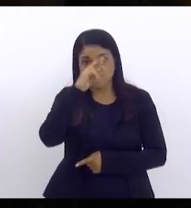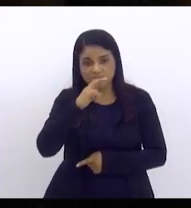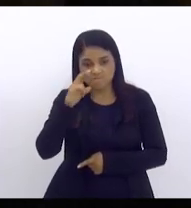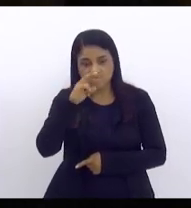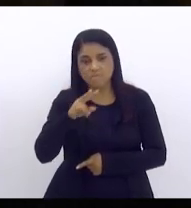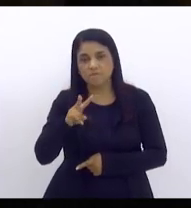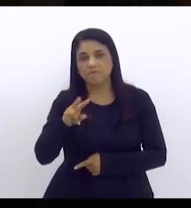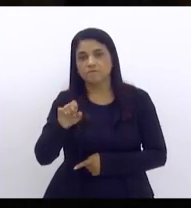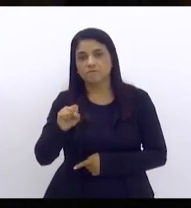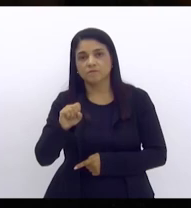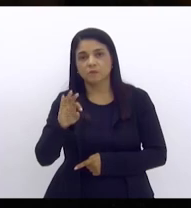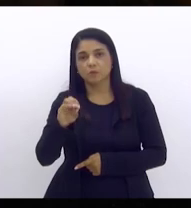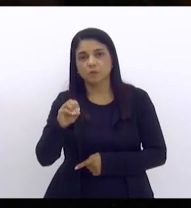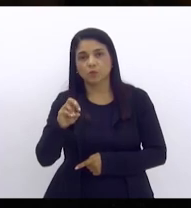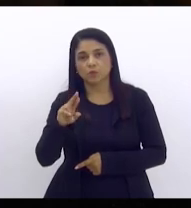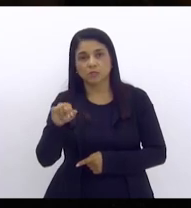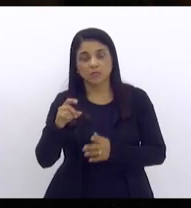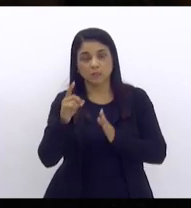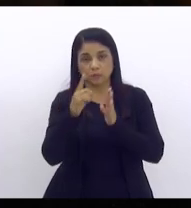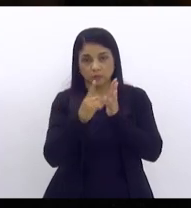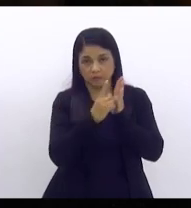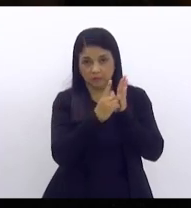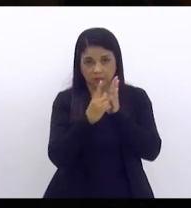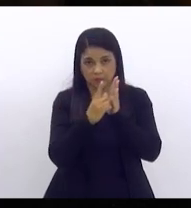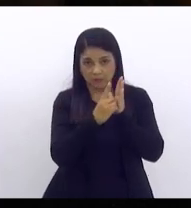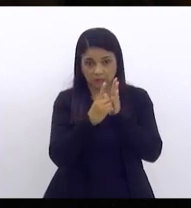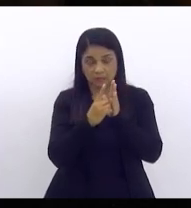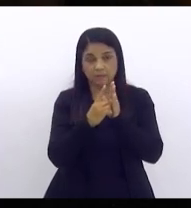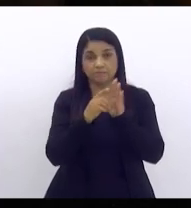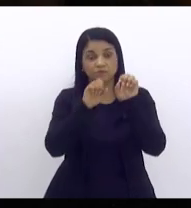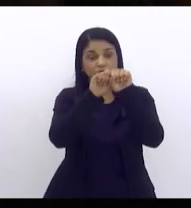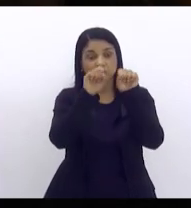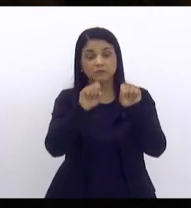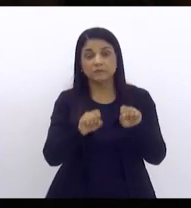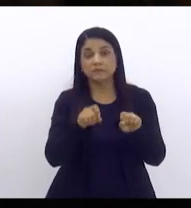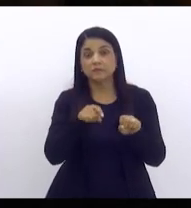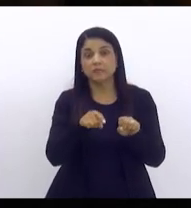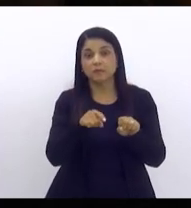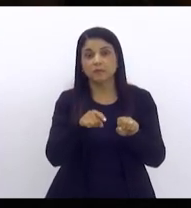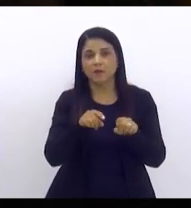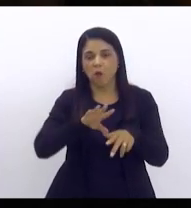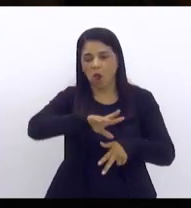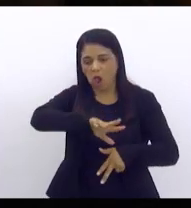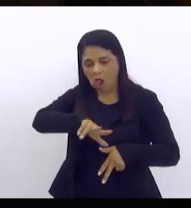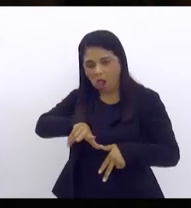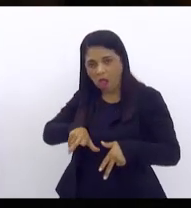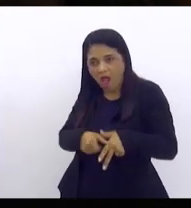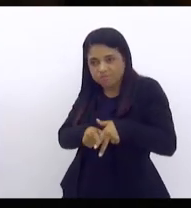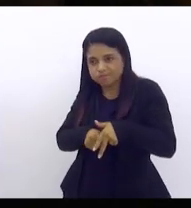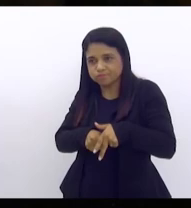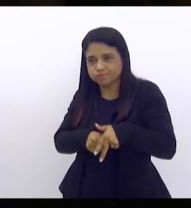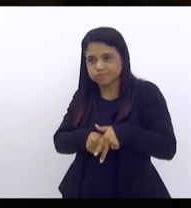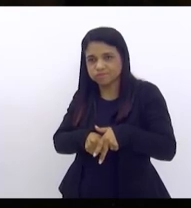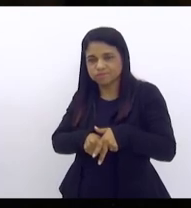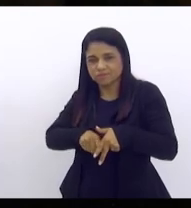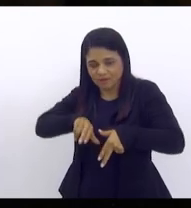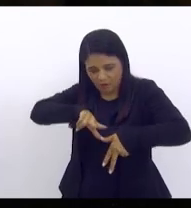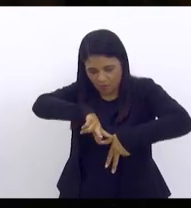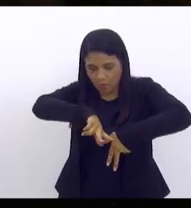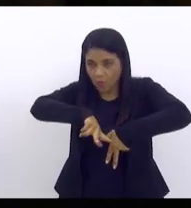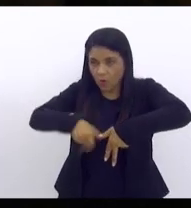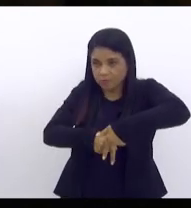Detran estava implantada num sistema de corrupção.